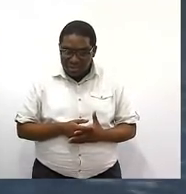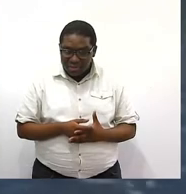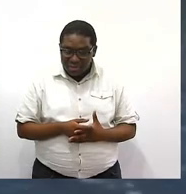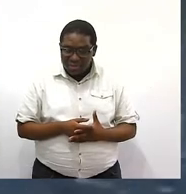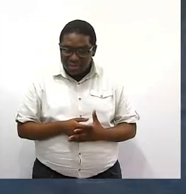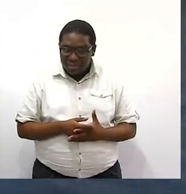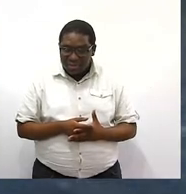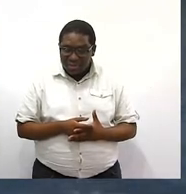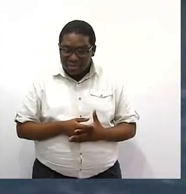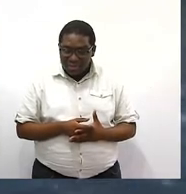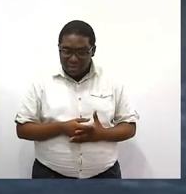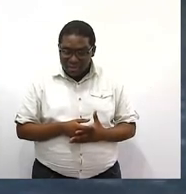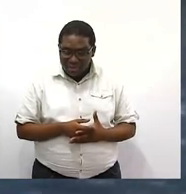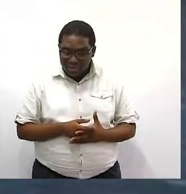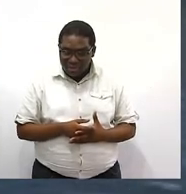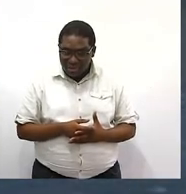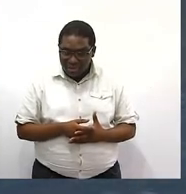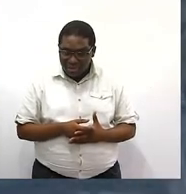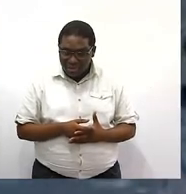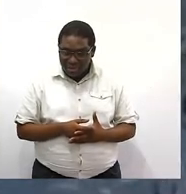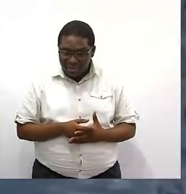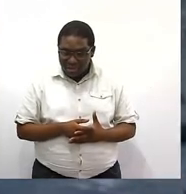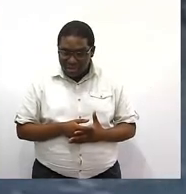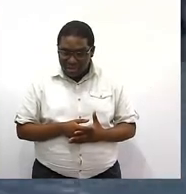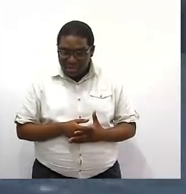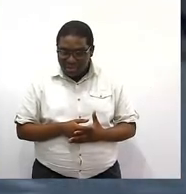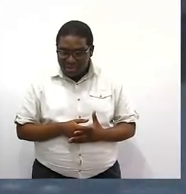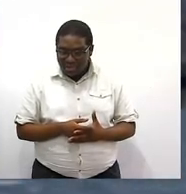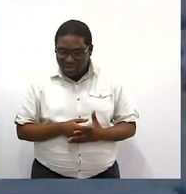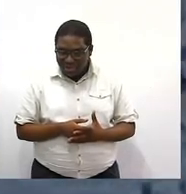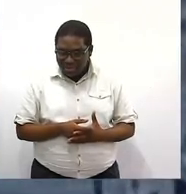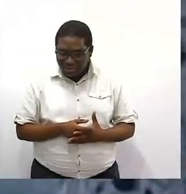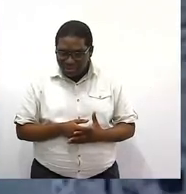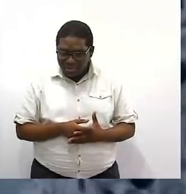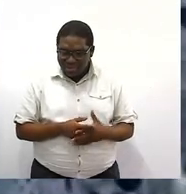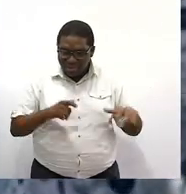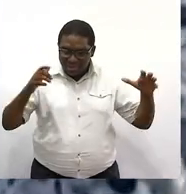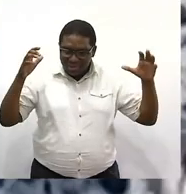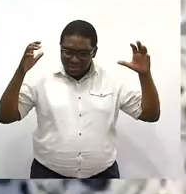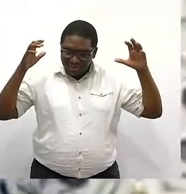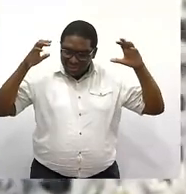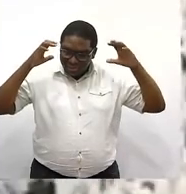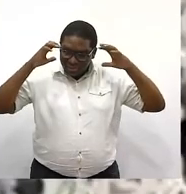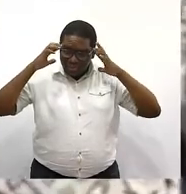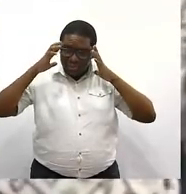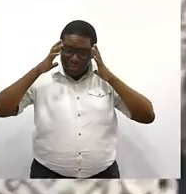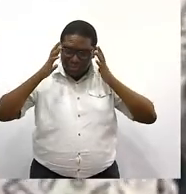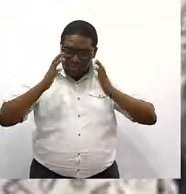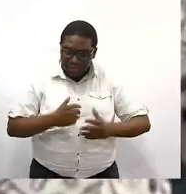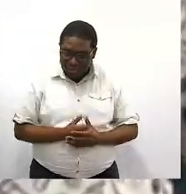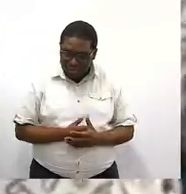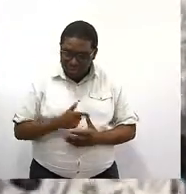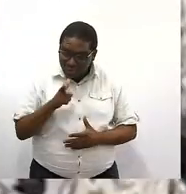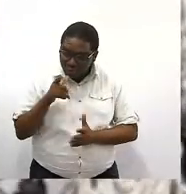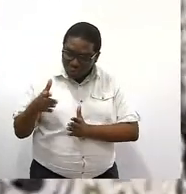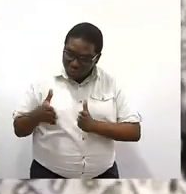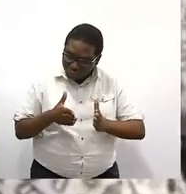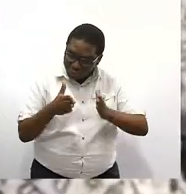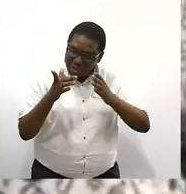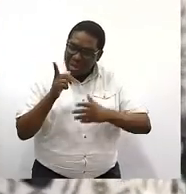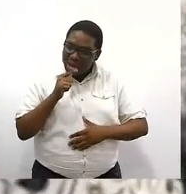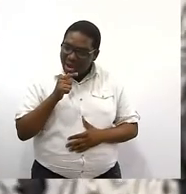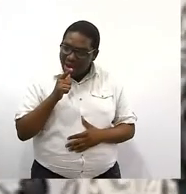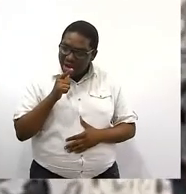da chuva azul. Ou seja, não adianta a chuva vir pura, cair pura do céu, né? Porque ao chegar no rio, né, essa água